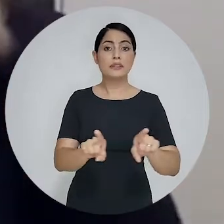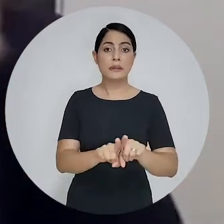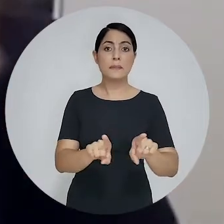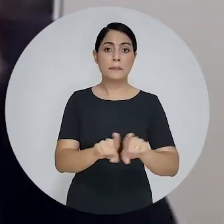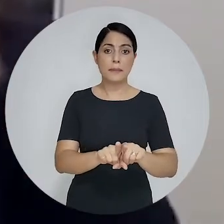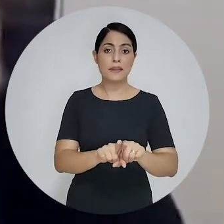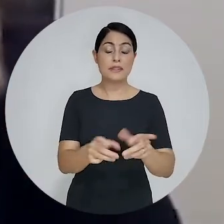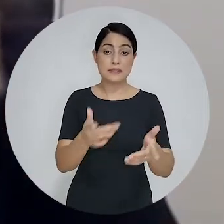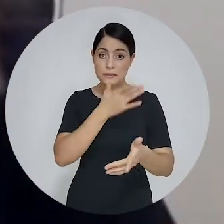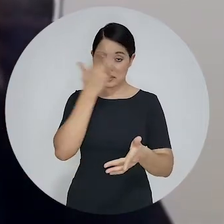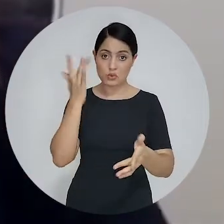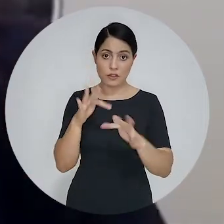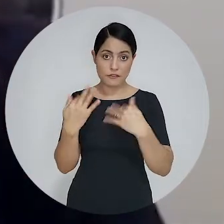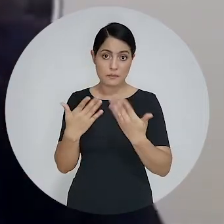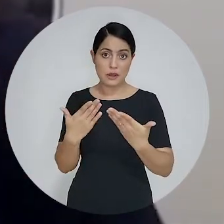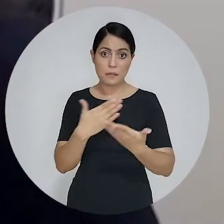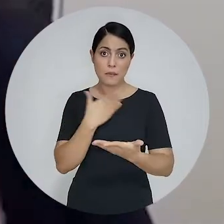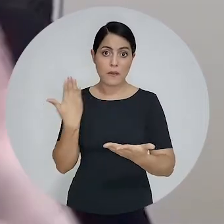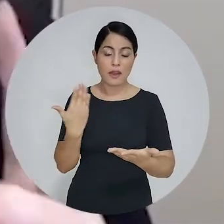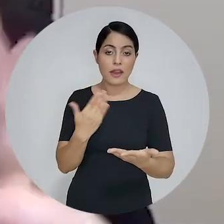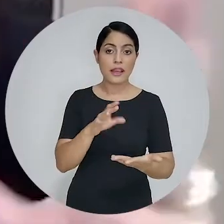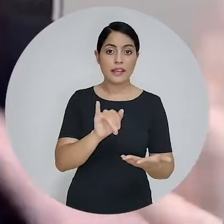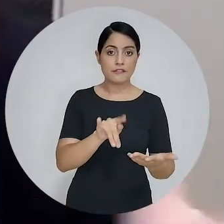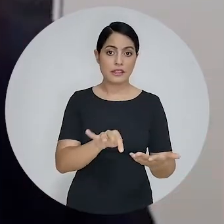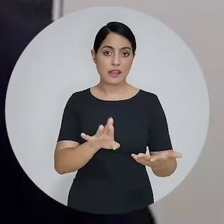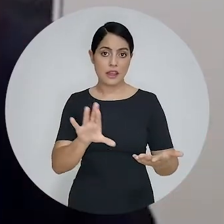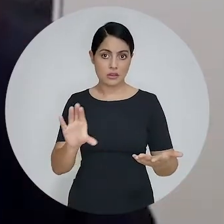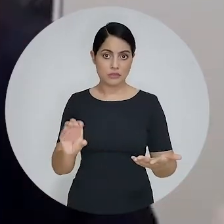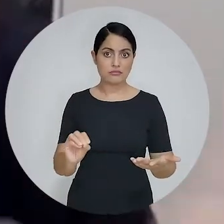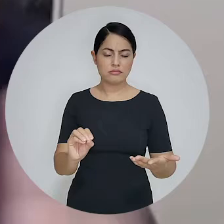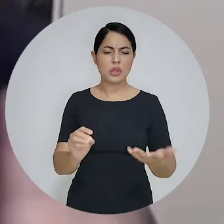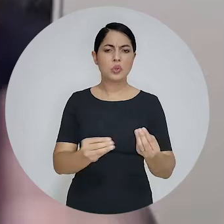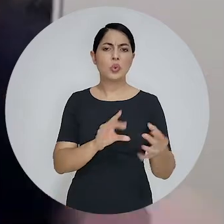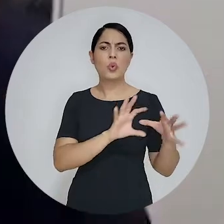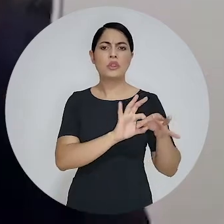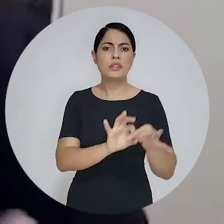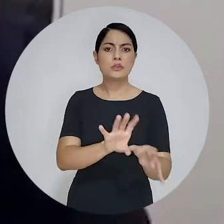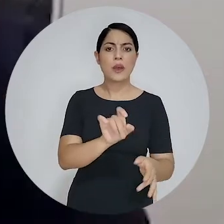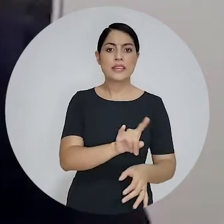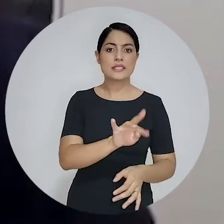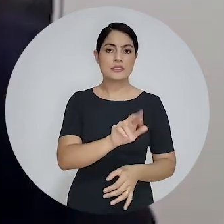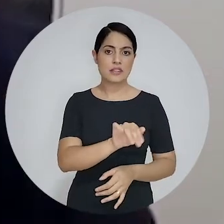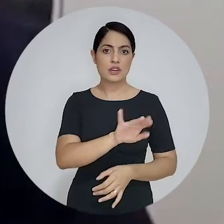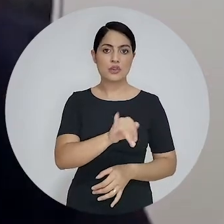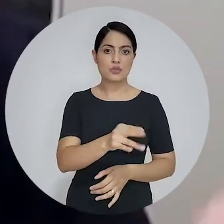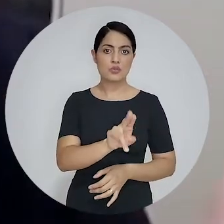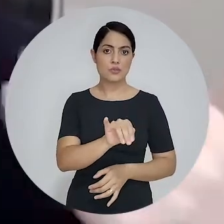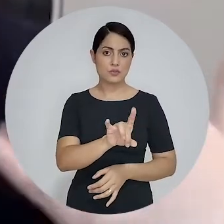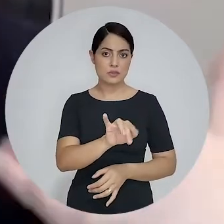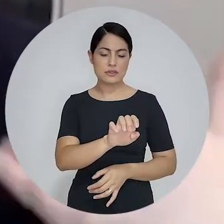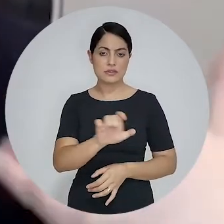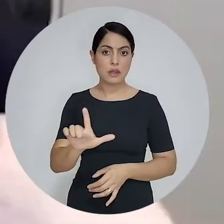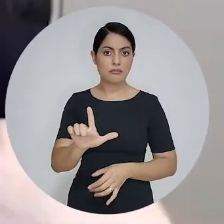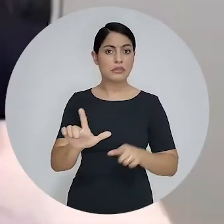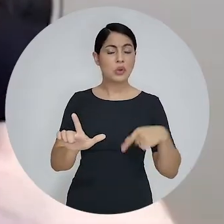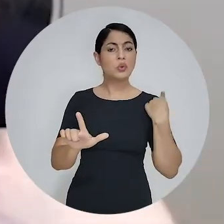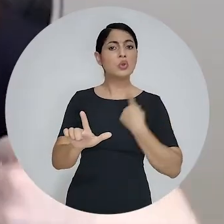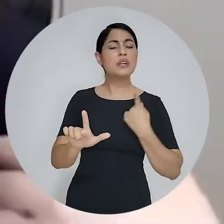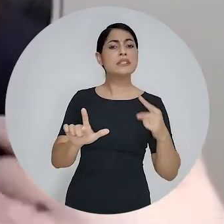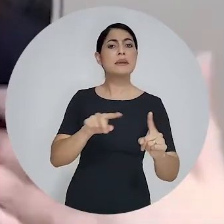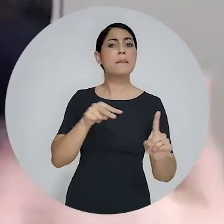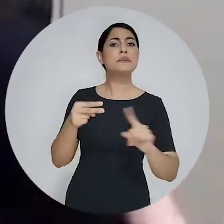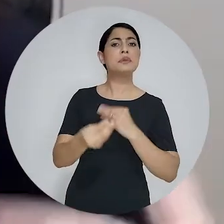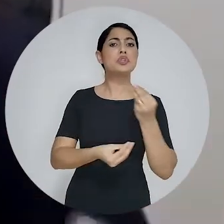também do inventário extrajudiciais. Então, a gente tem essa dúvida desde então, porque a gente sabe que o Poder